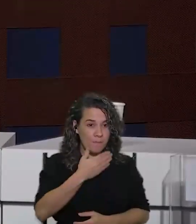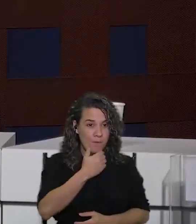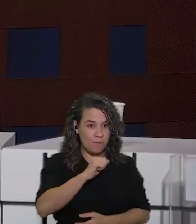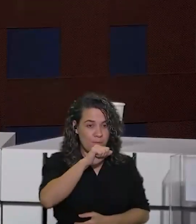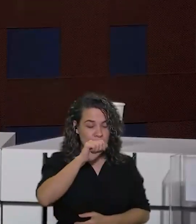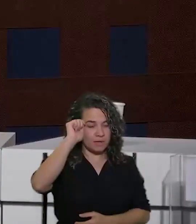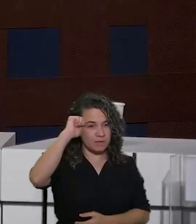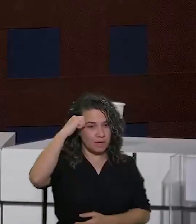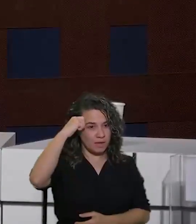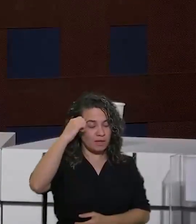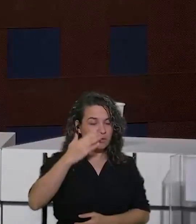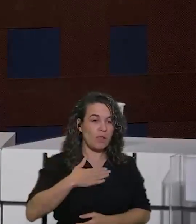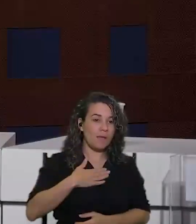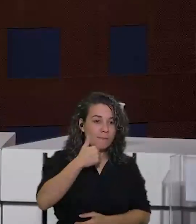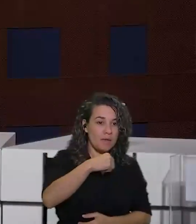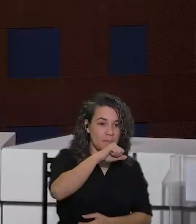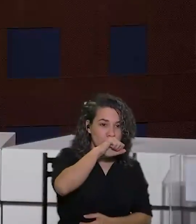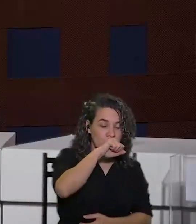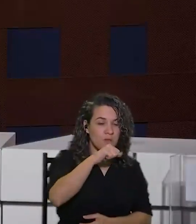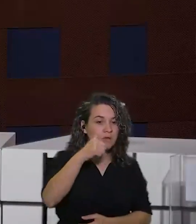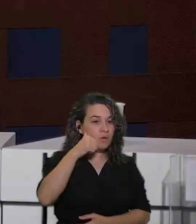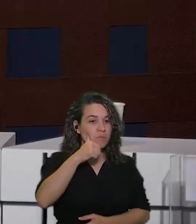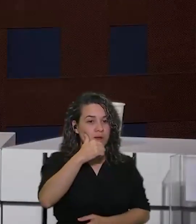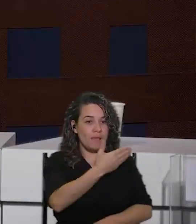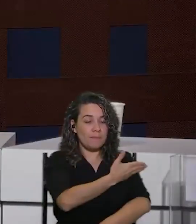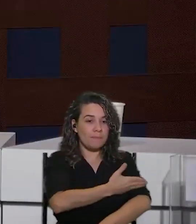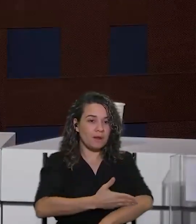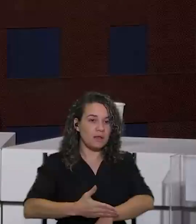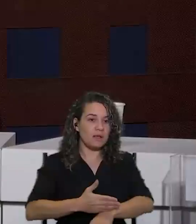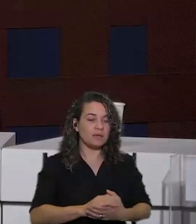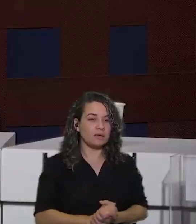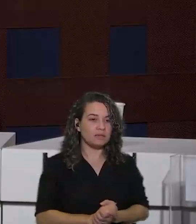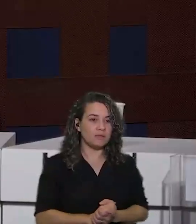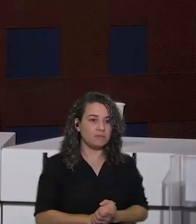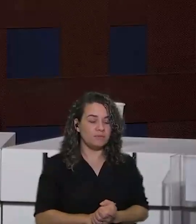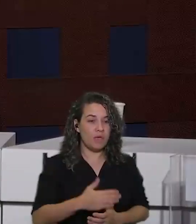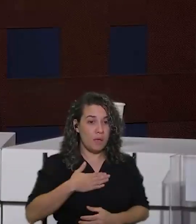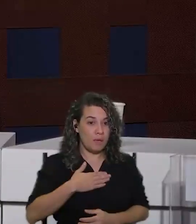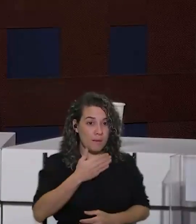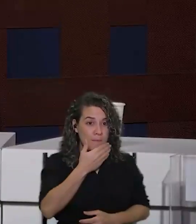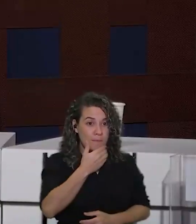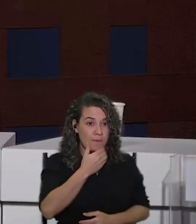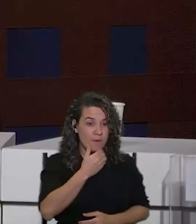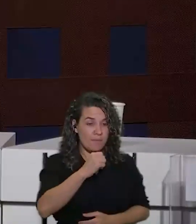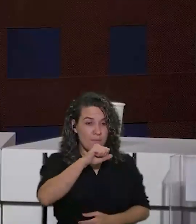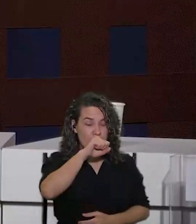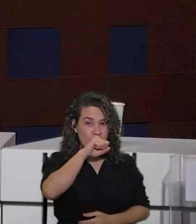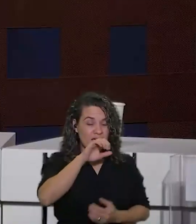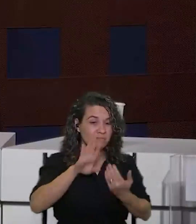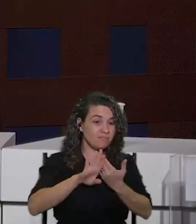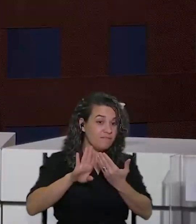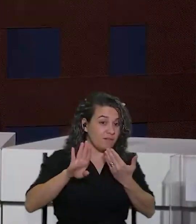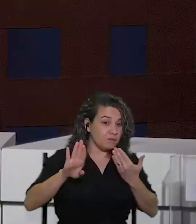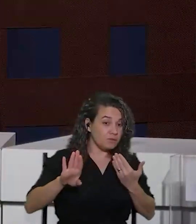era assim, além de tudo, cresceu totalmente apartado da sua identidade racial, assim, né? Quem era essa família? Então, para ele era uma coisa